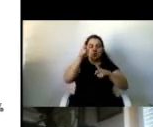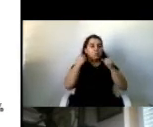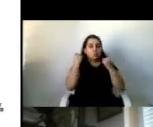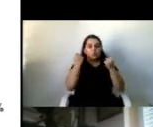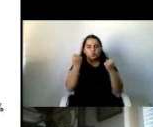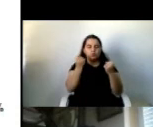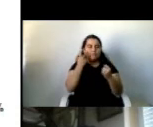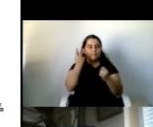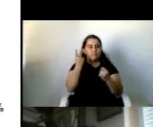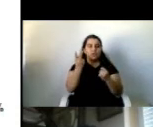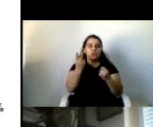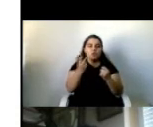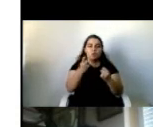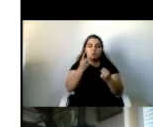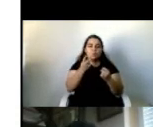como seria expectável.